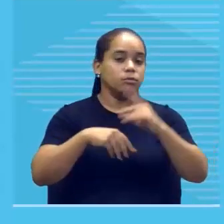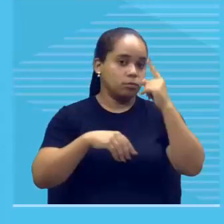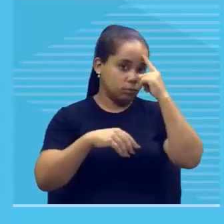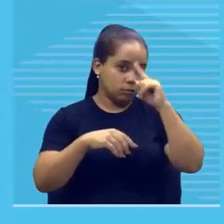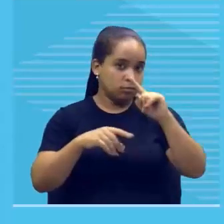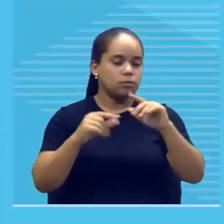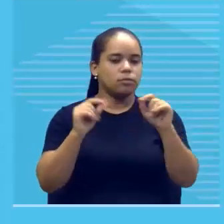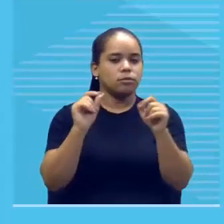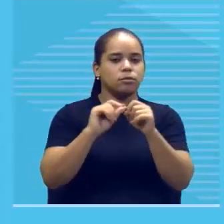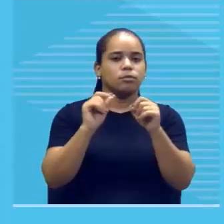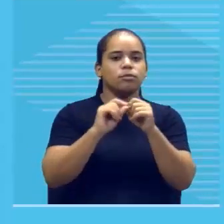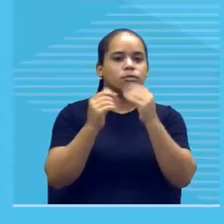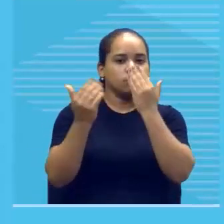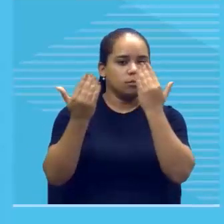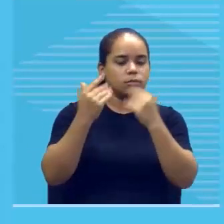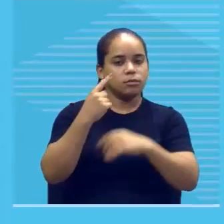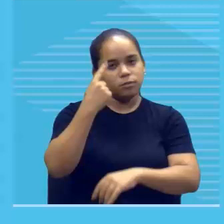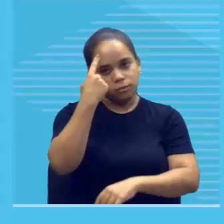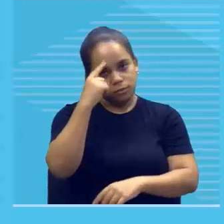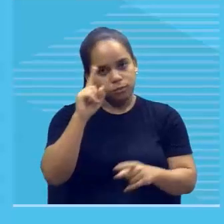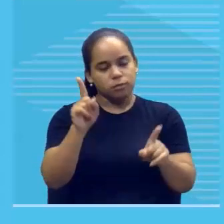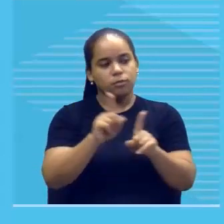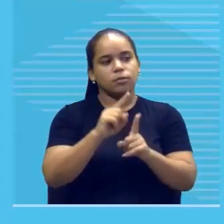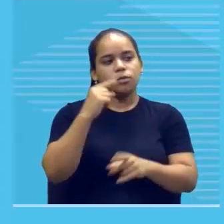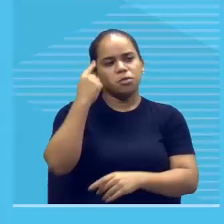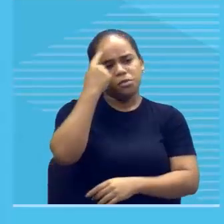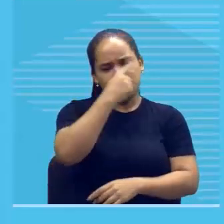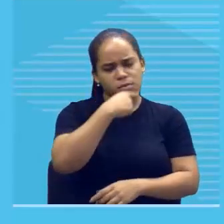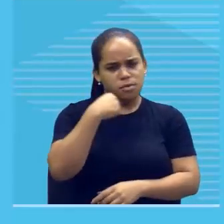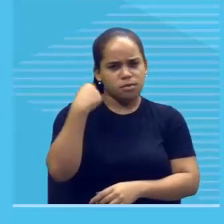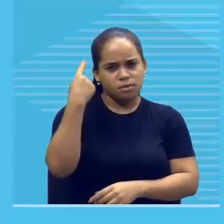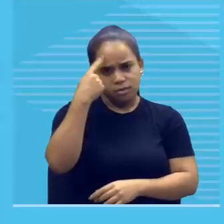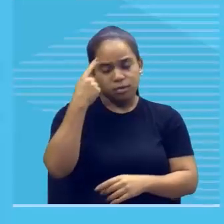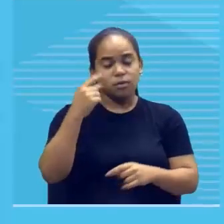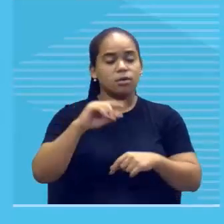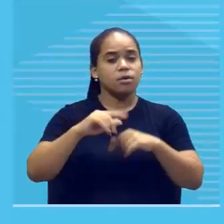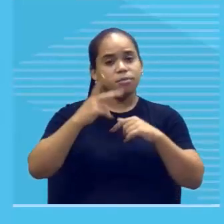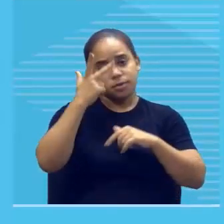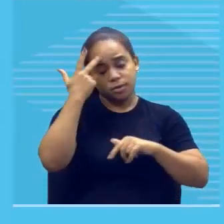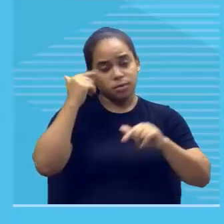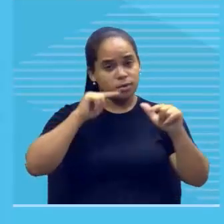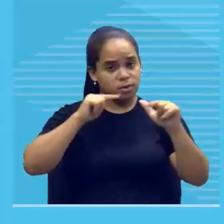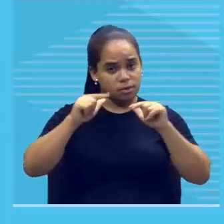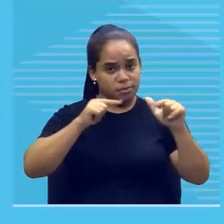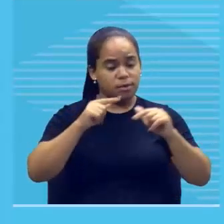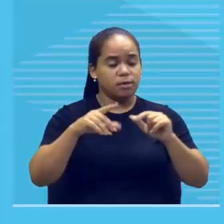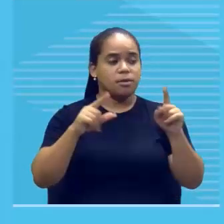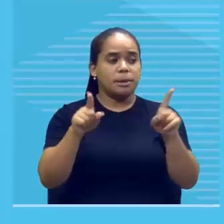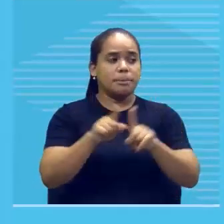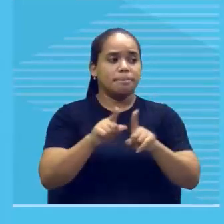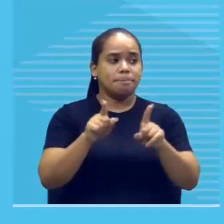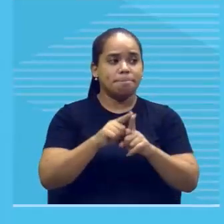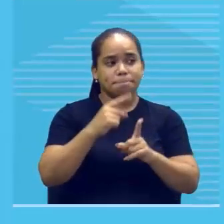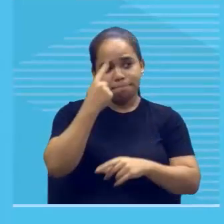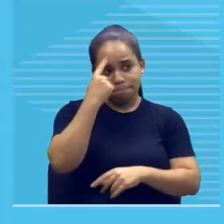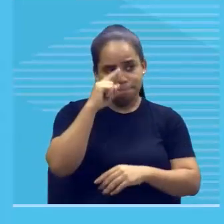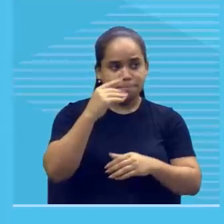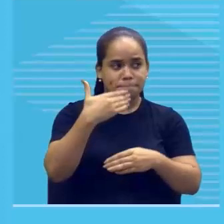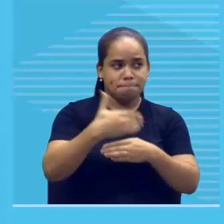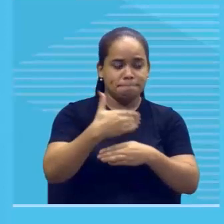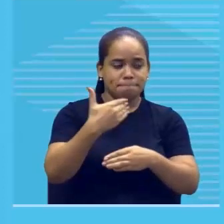vou sair comparando dias com horas depois dias com Operários depois dias com